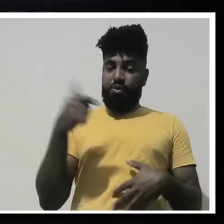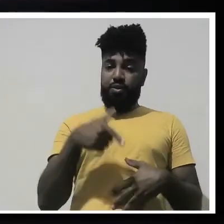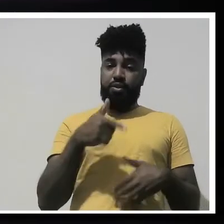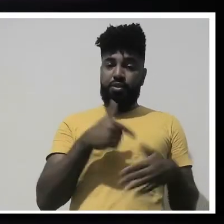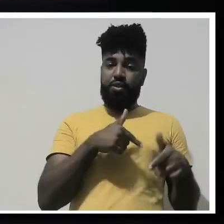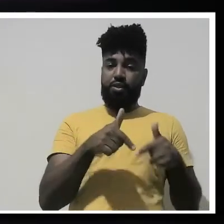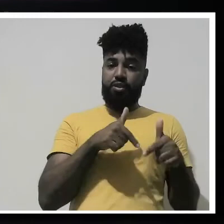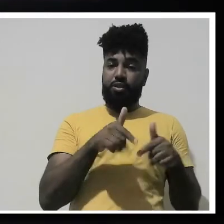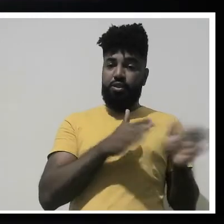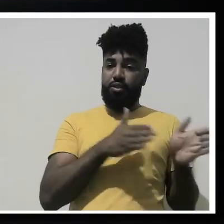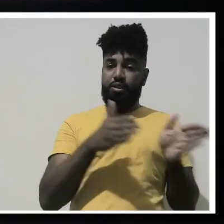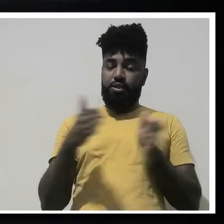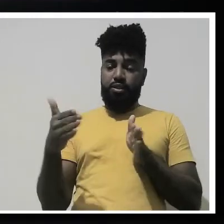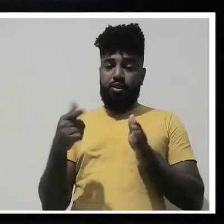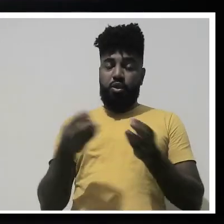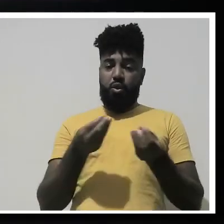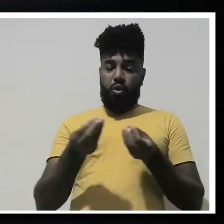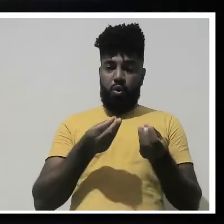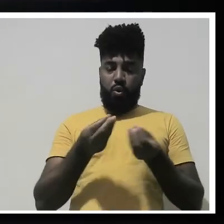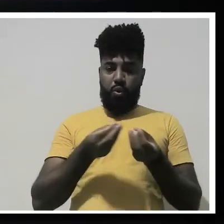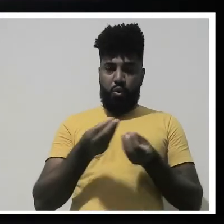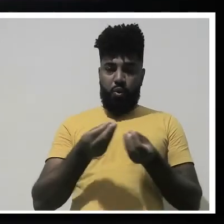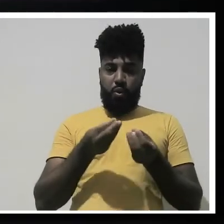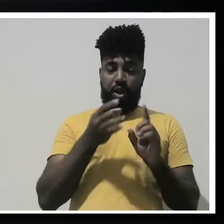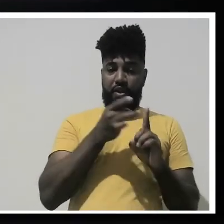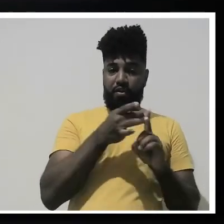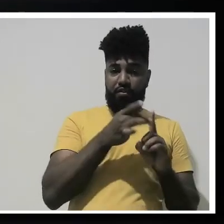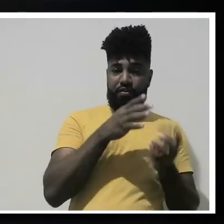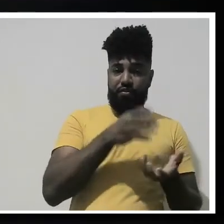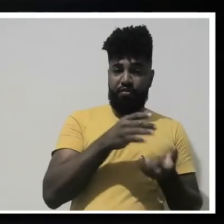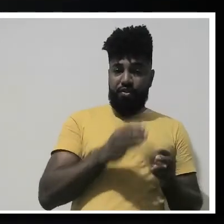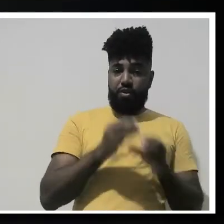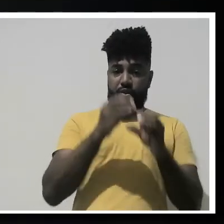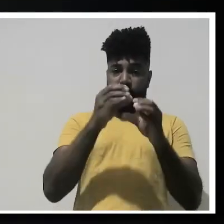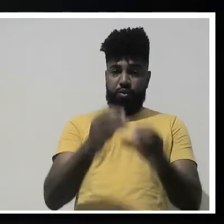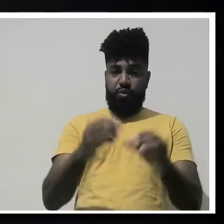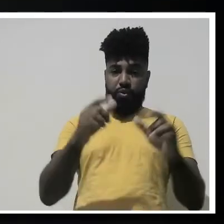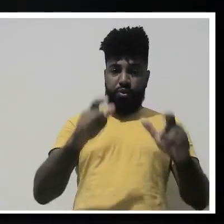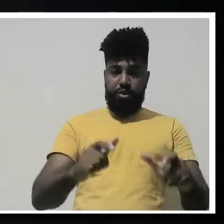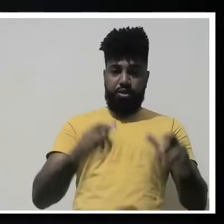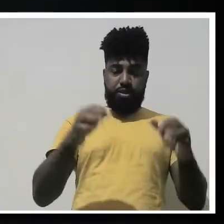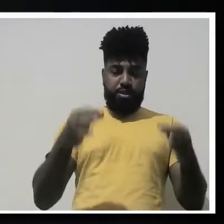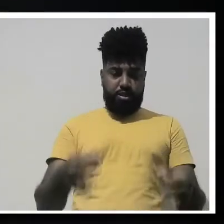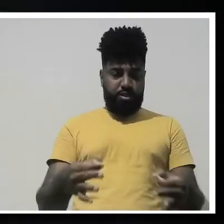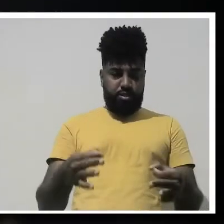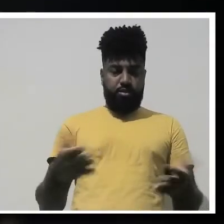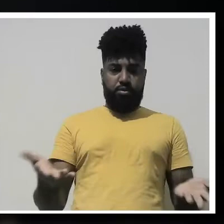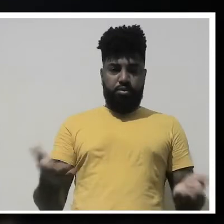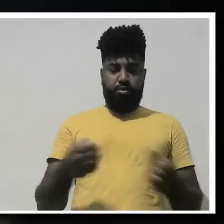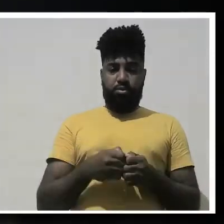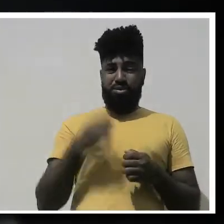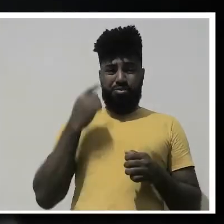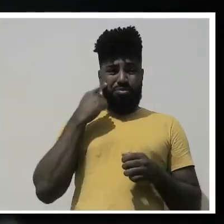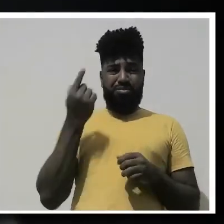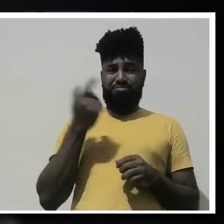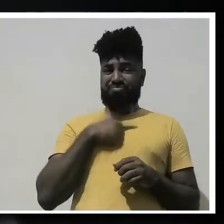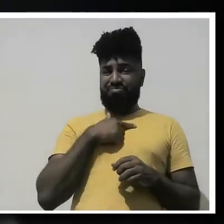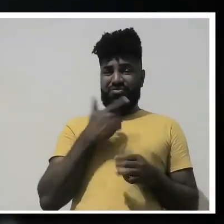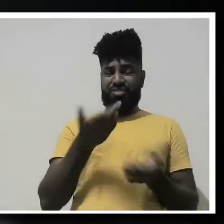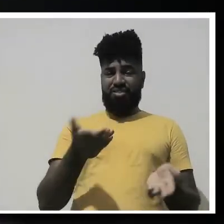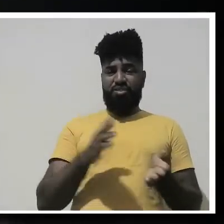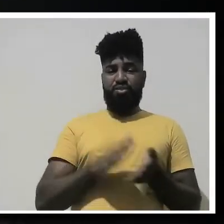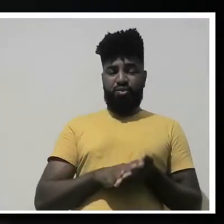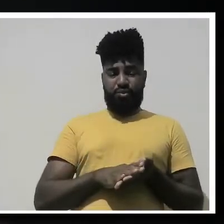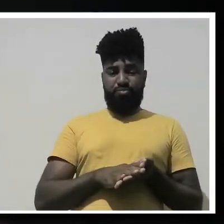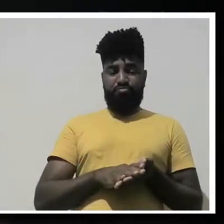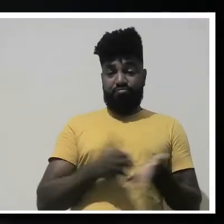melhor. Esse procedimento chama-se ambientar a vidraria. Tem gente que também chama de fazer o ambiente, né? Eu acho isso